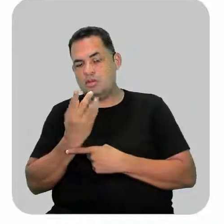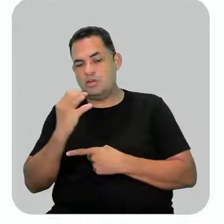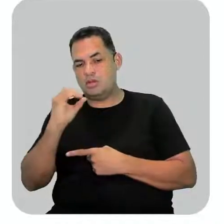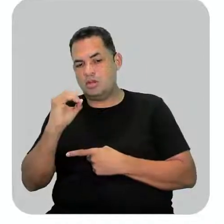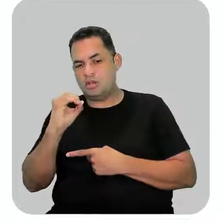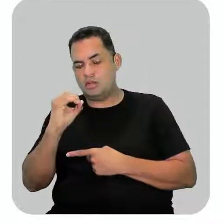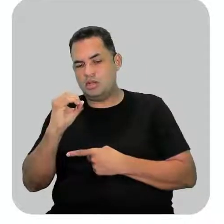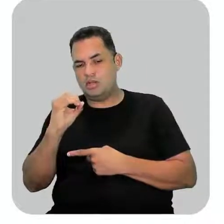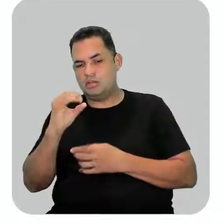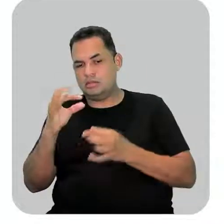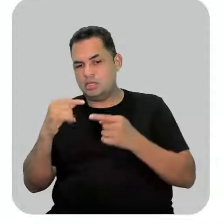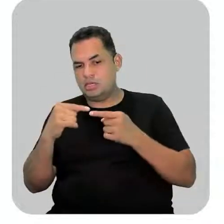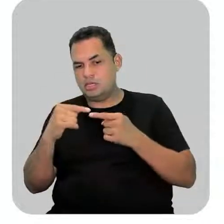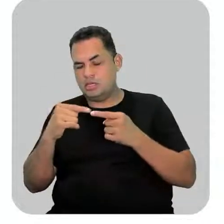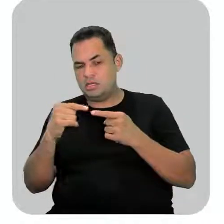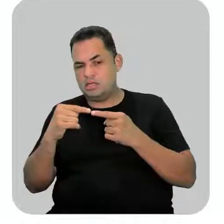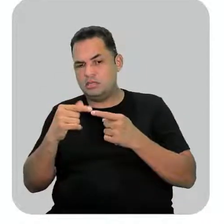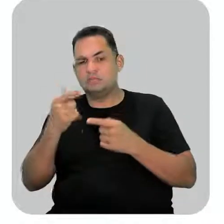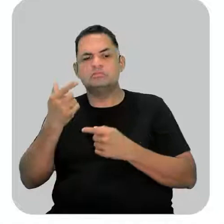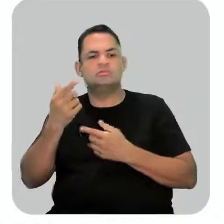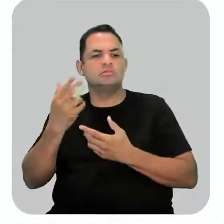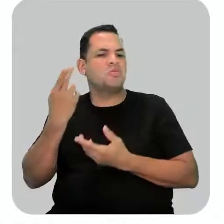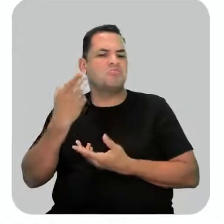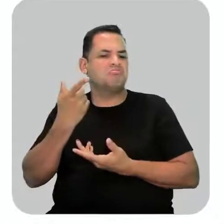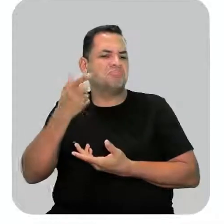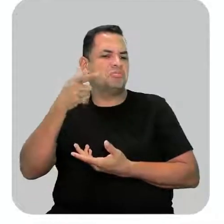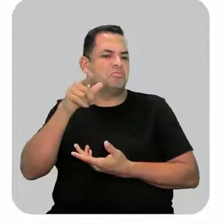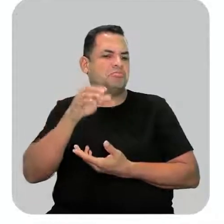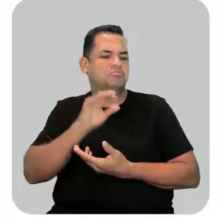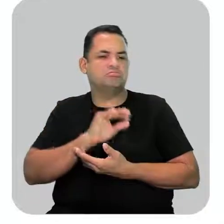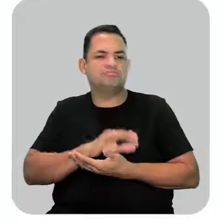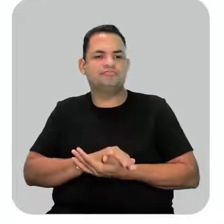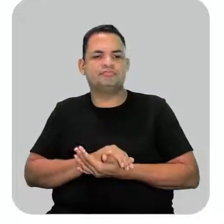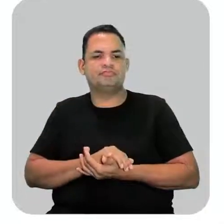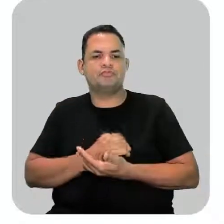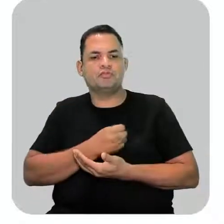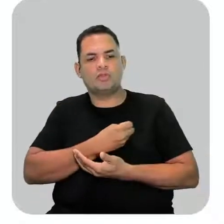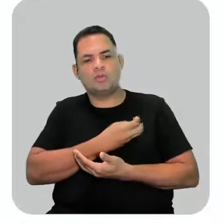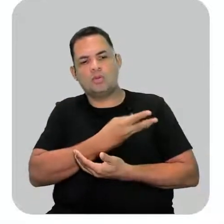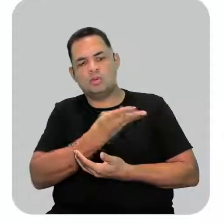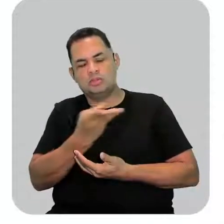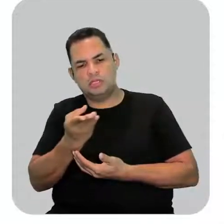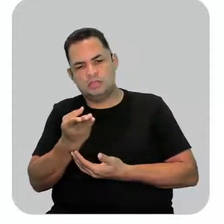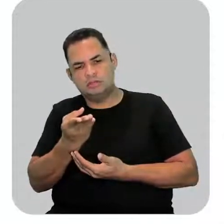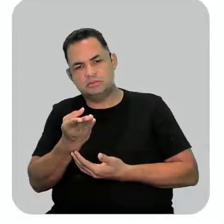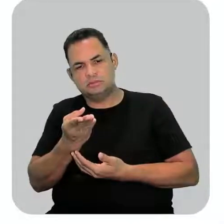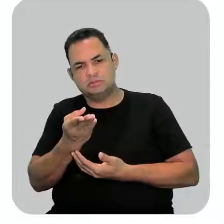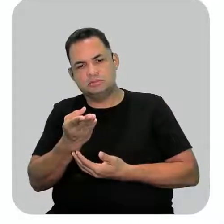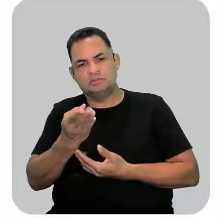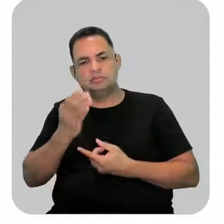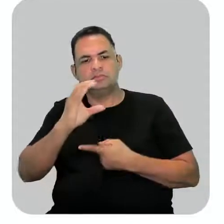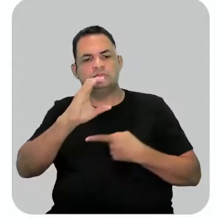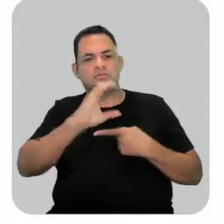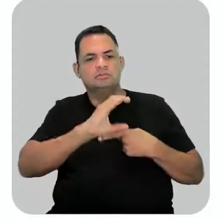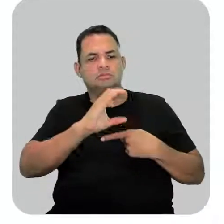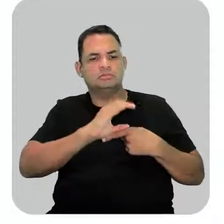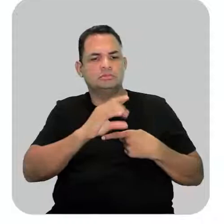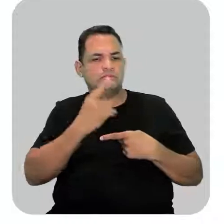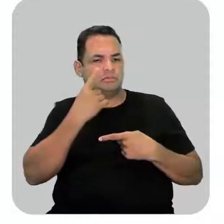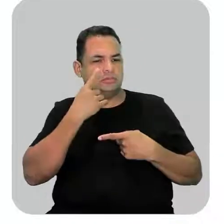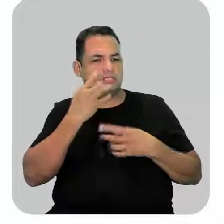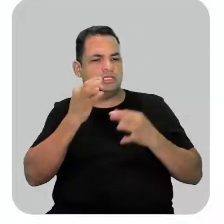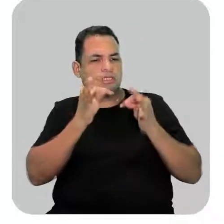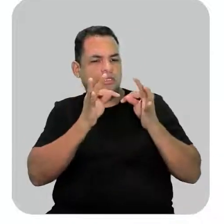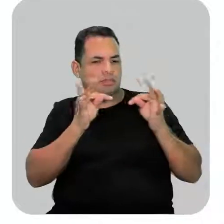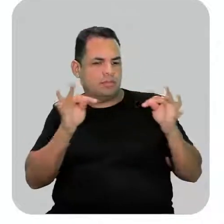ligada. O resto é o mesmo padrão. Vou contar quantos carbonos tem. Vou na tabelinha, olho o